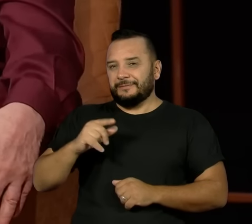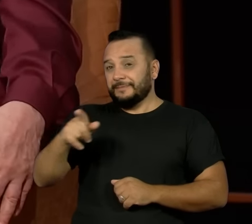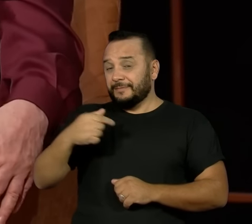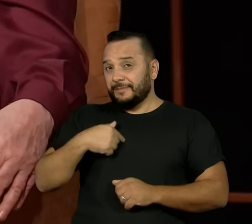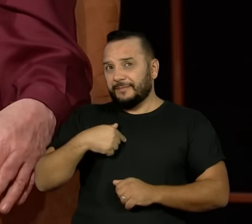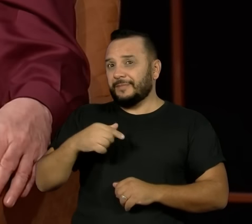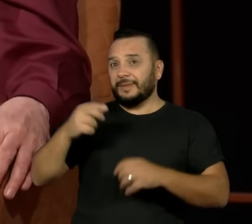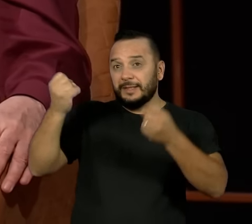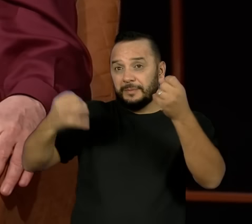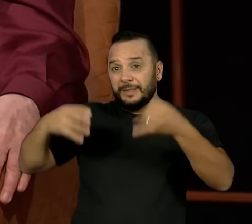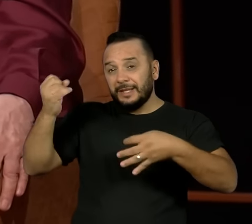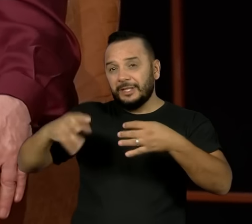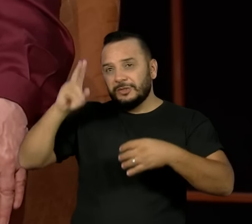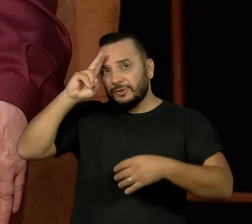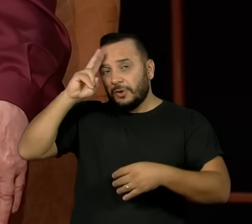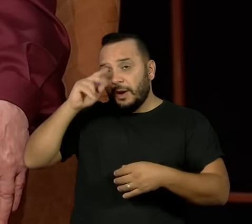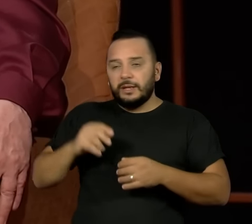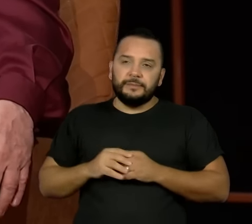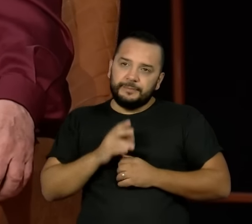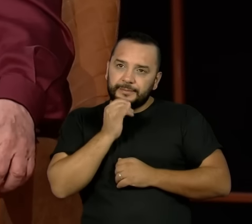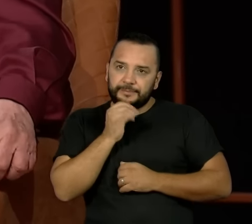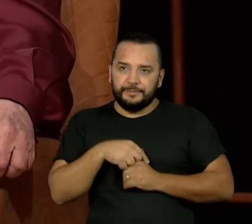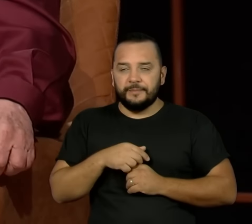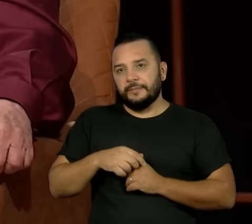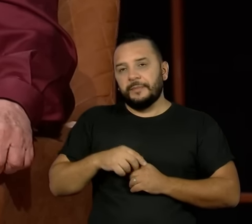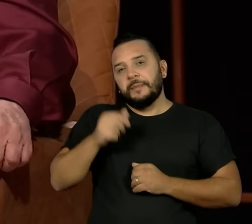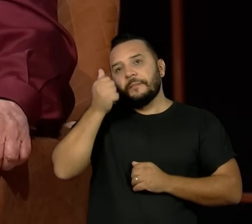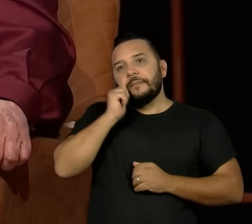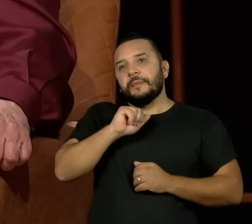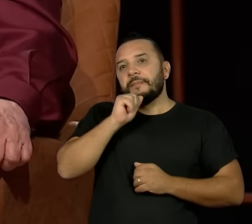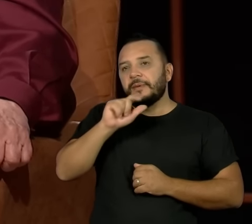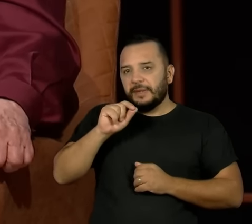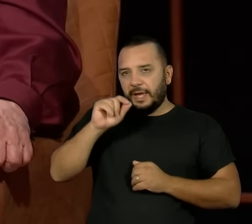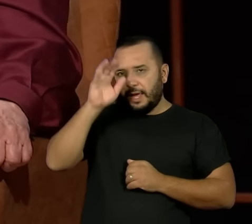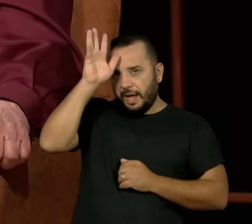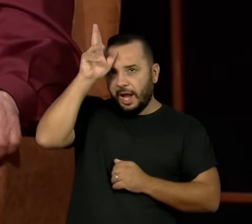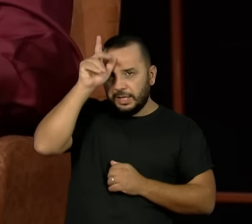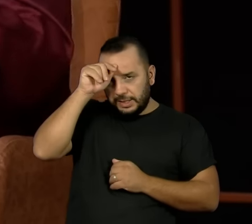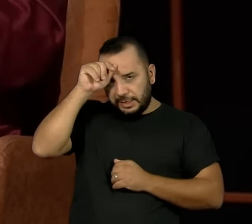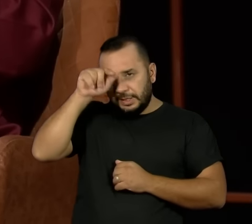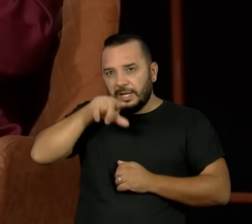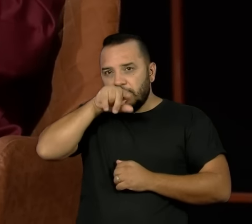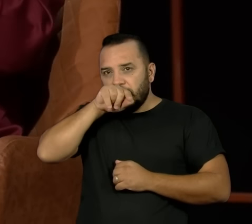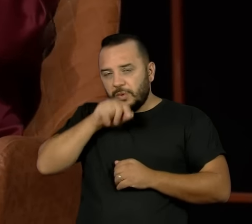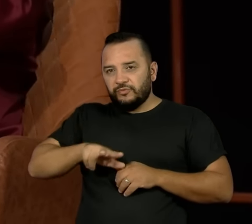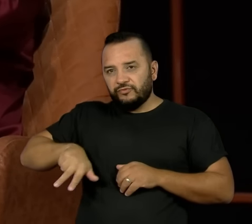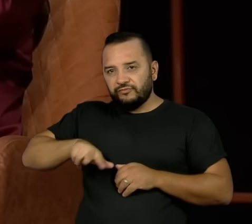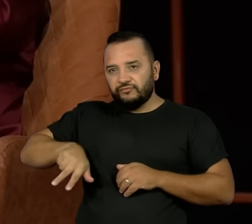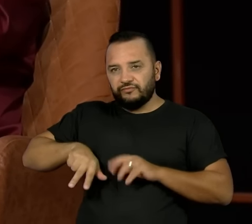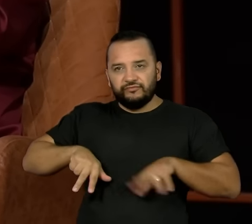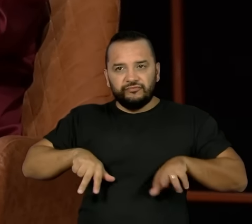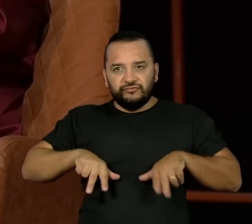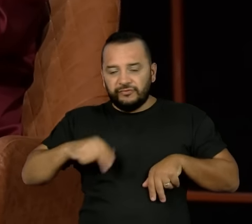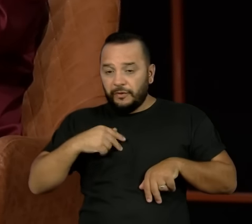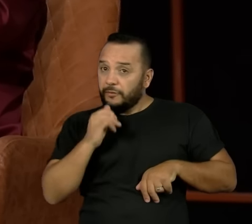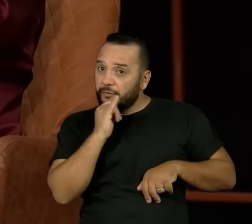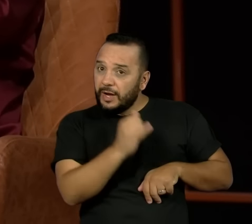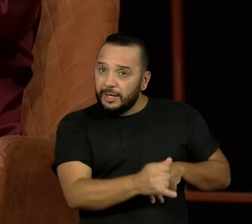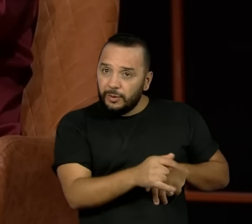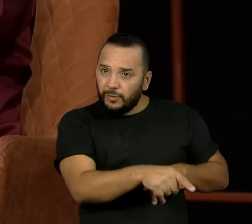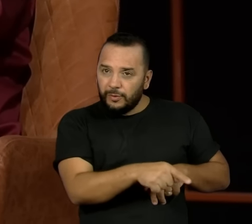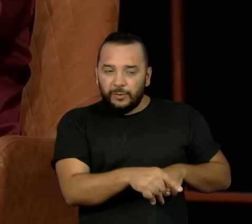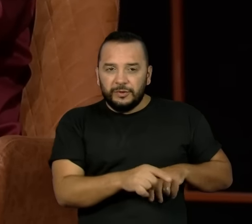história. Aí, a mamãe galinha falou assim para o filho pintinho, imediatamente, a criança imagina a galinha com a mamãe